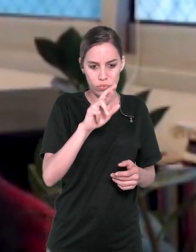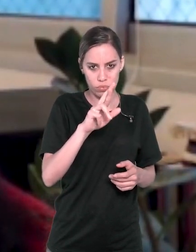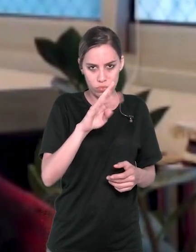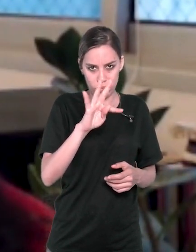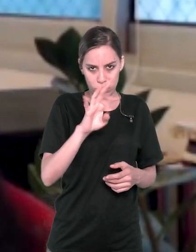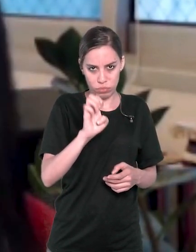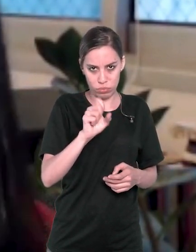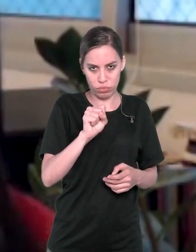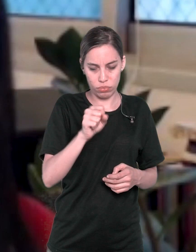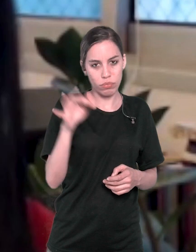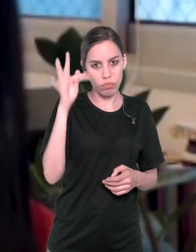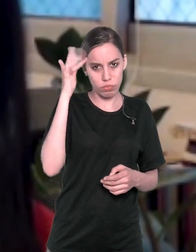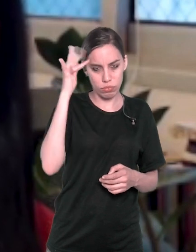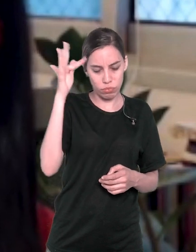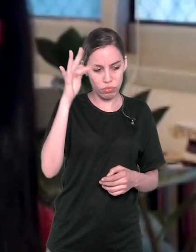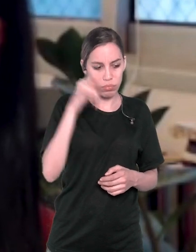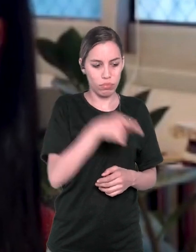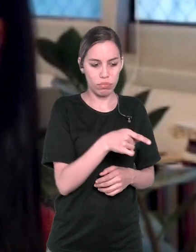mostrar que